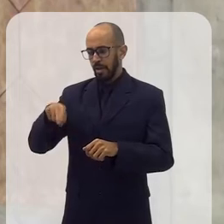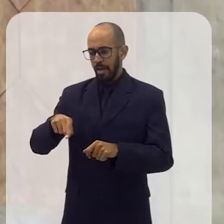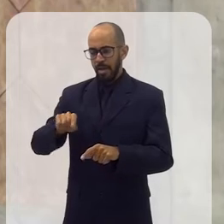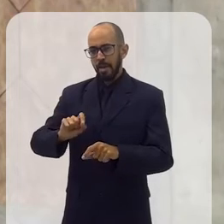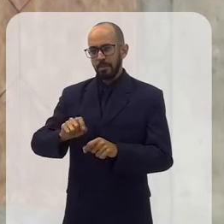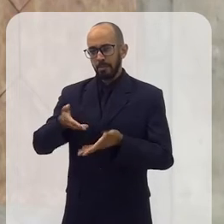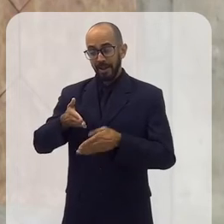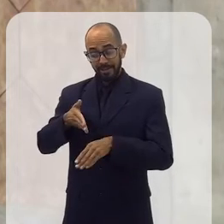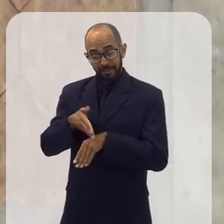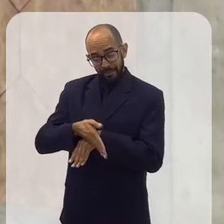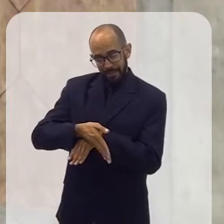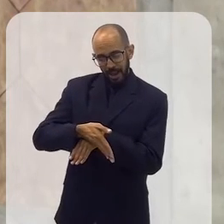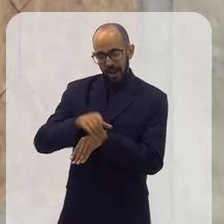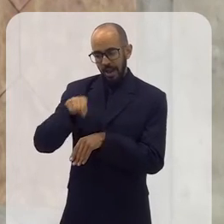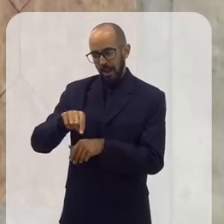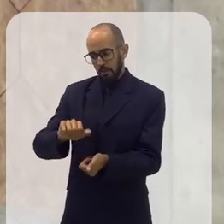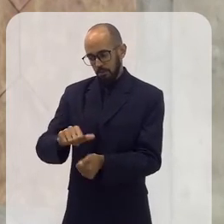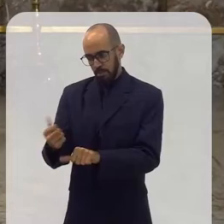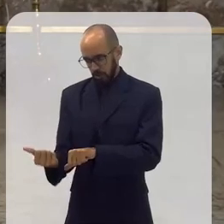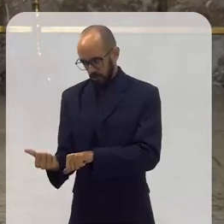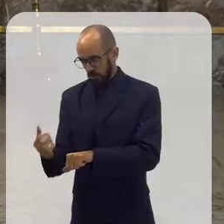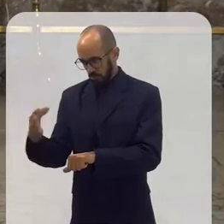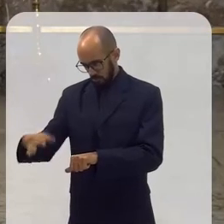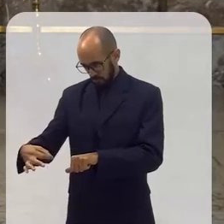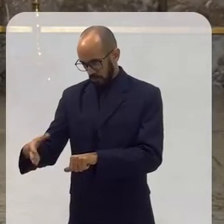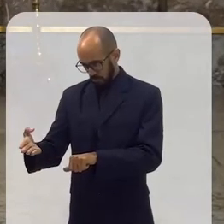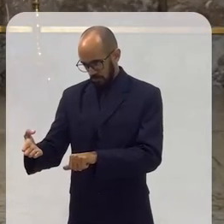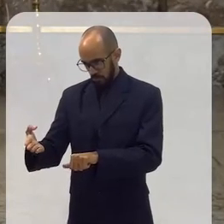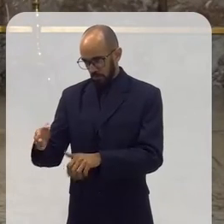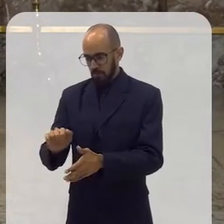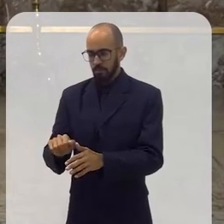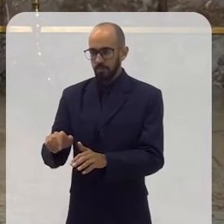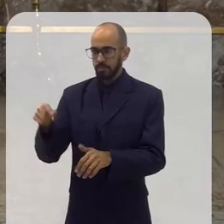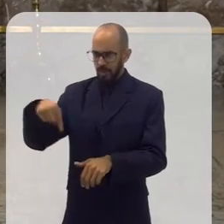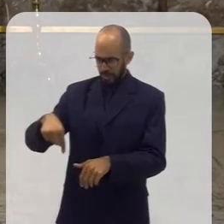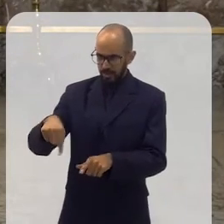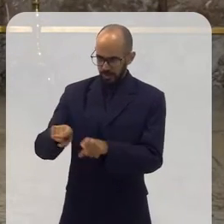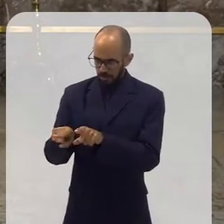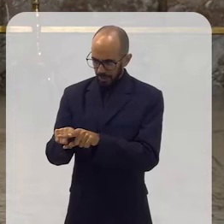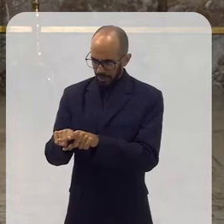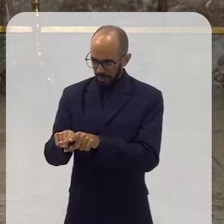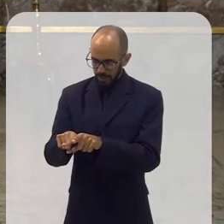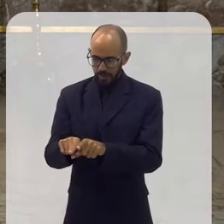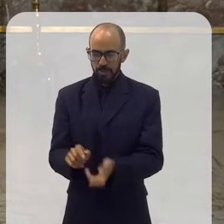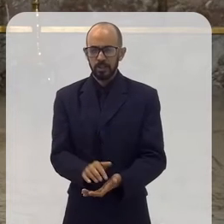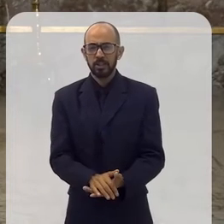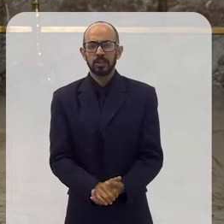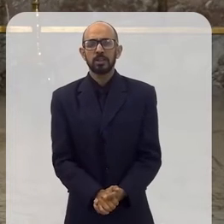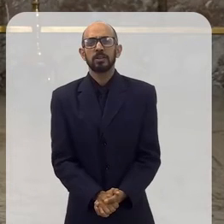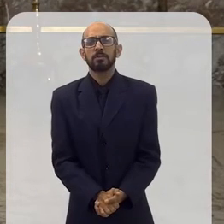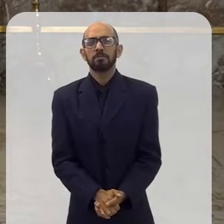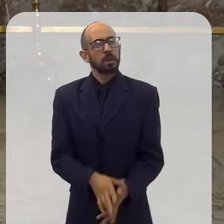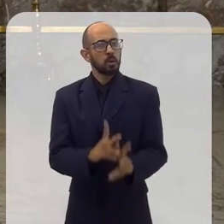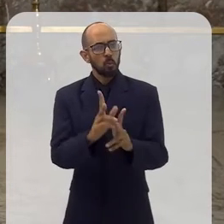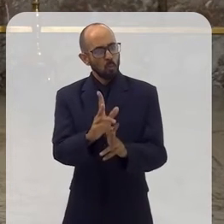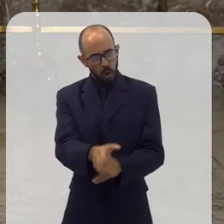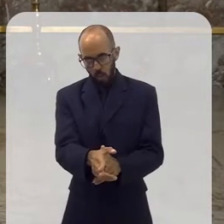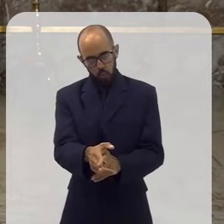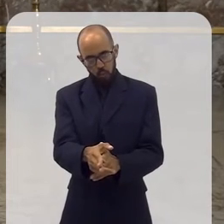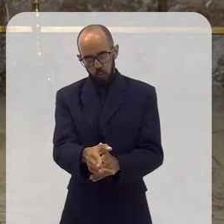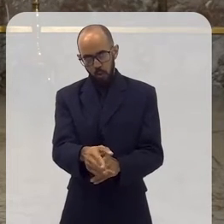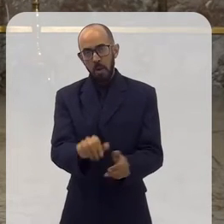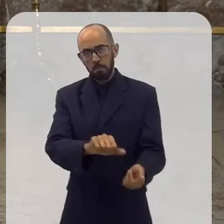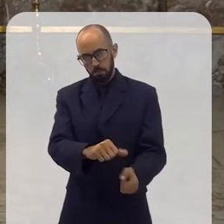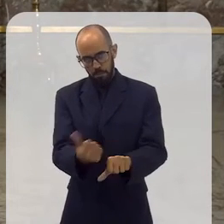o primeiro passo para se entrar é o batismo. E aqui, qual é o primeiro passo? O